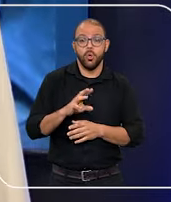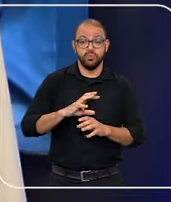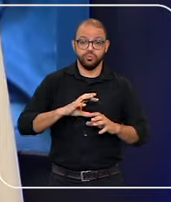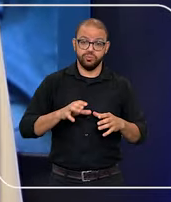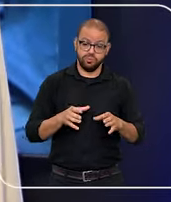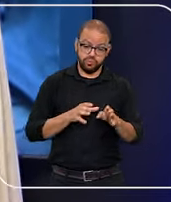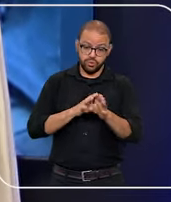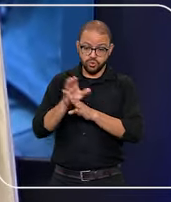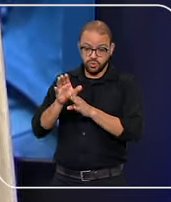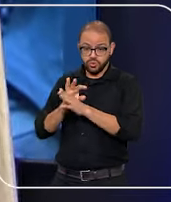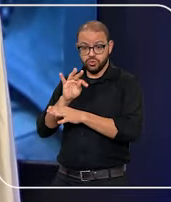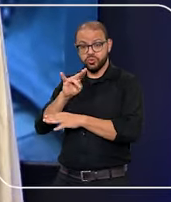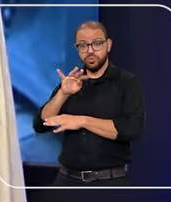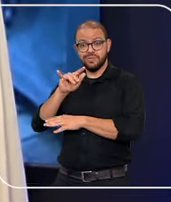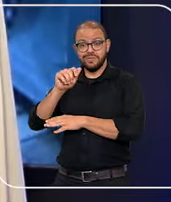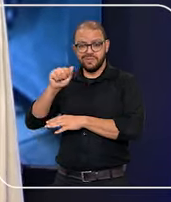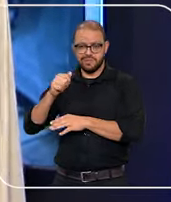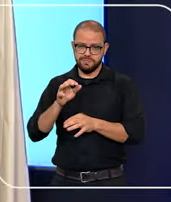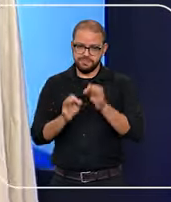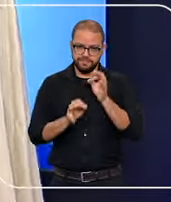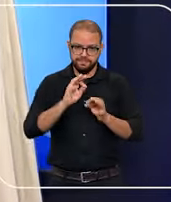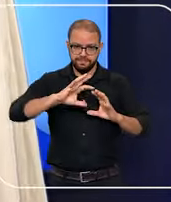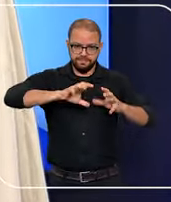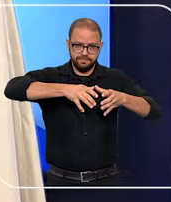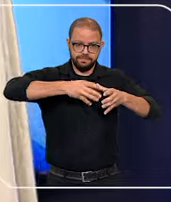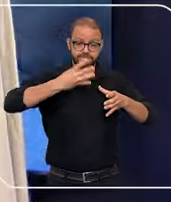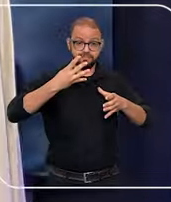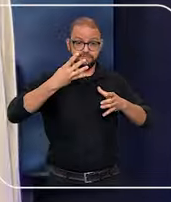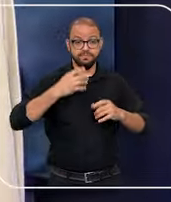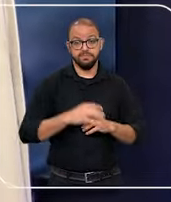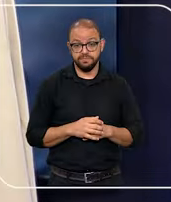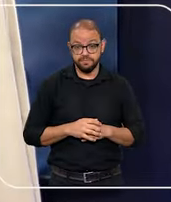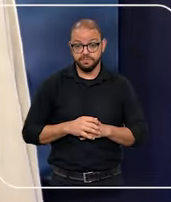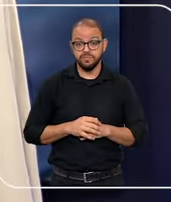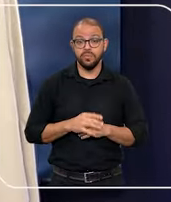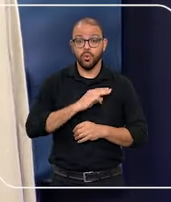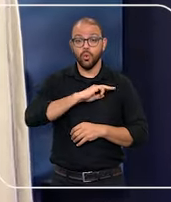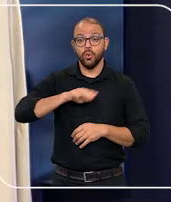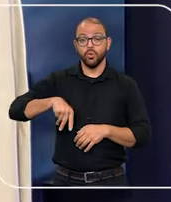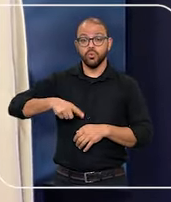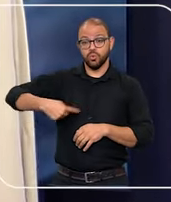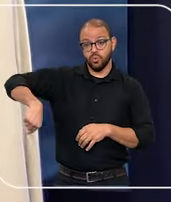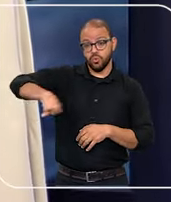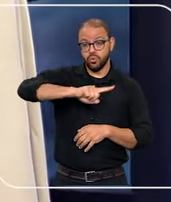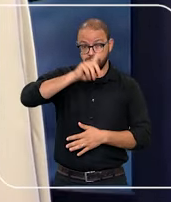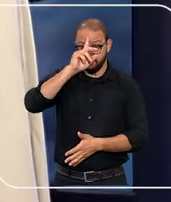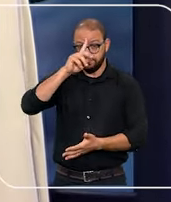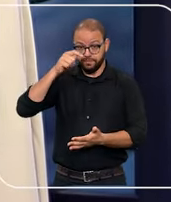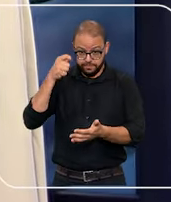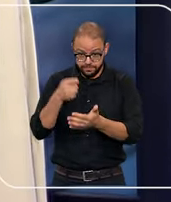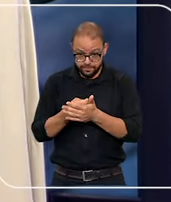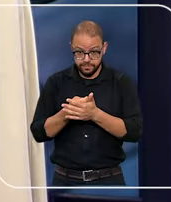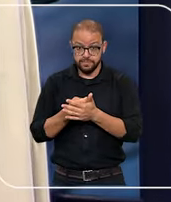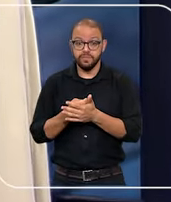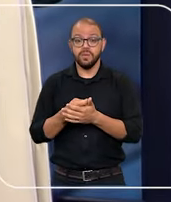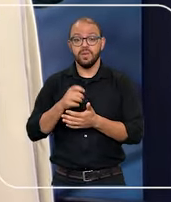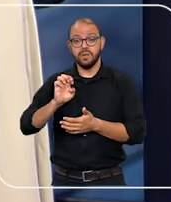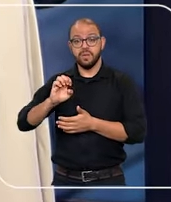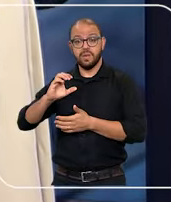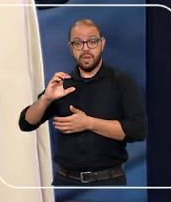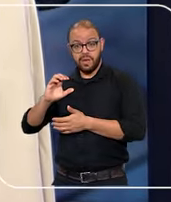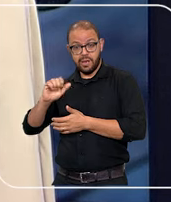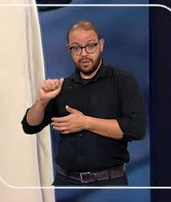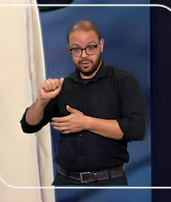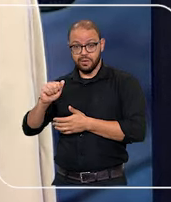de conselho tutelar. Em um julgamento na quarta turma do STJ, os ministros definiram que essa sanção